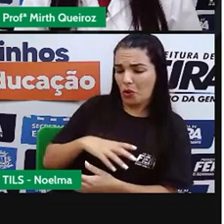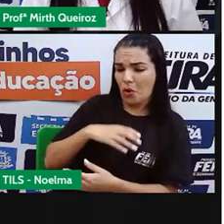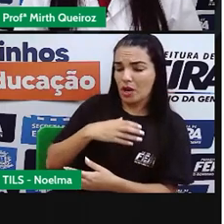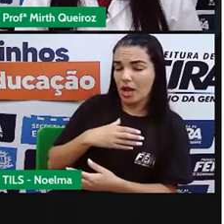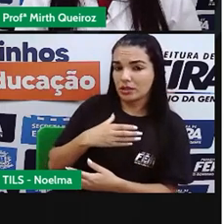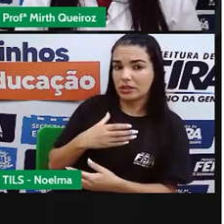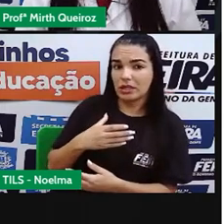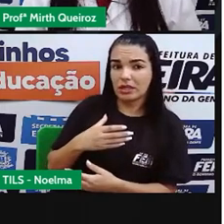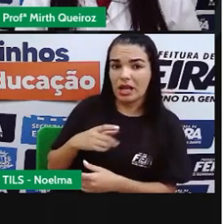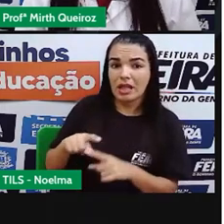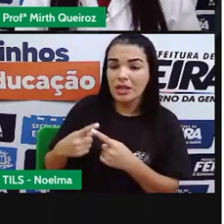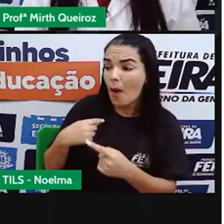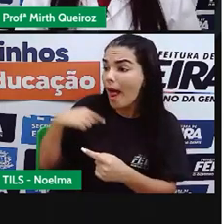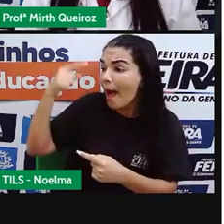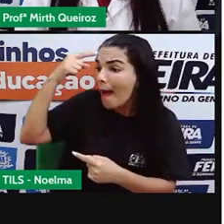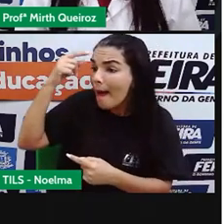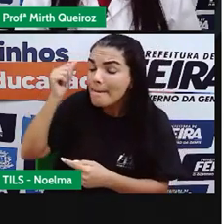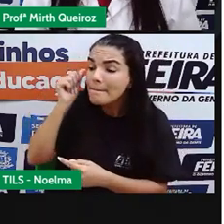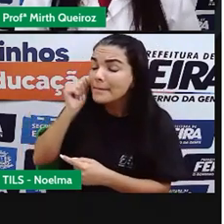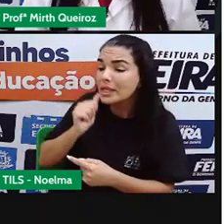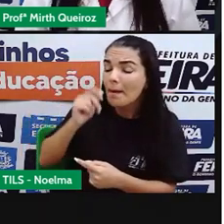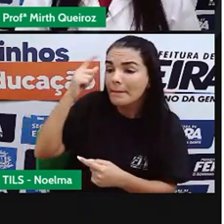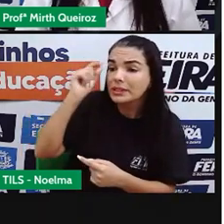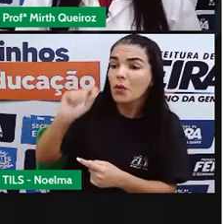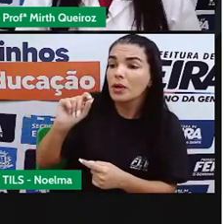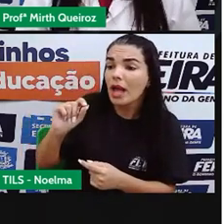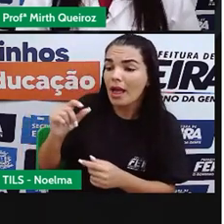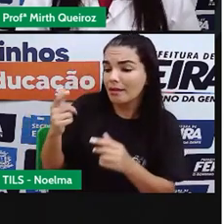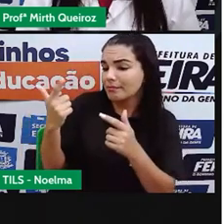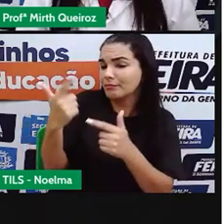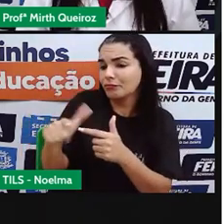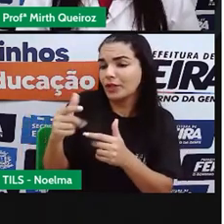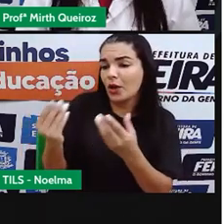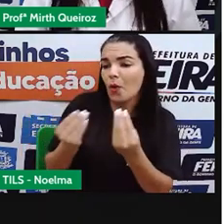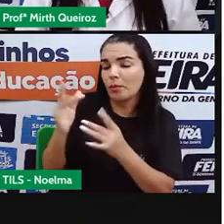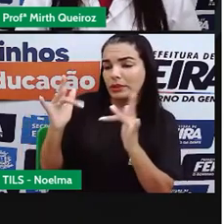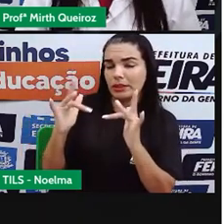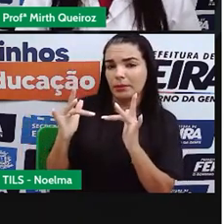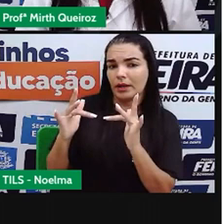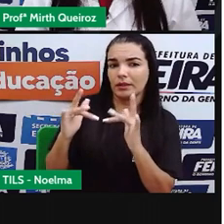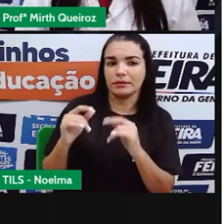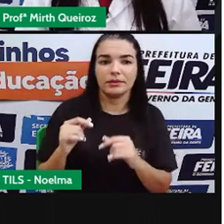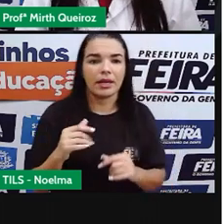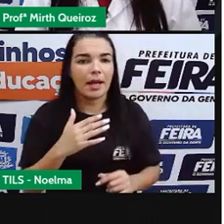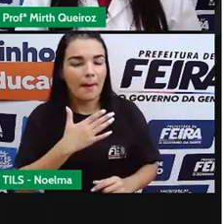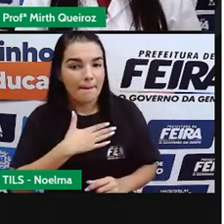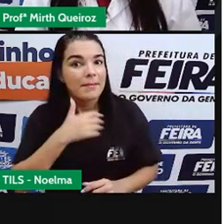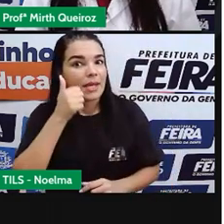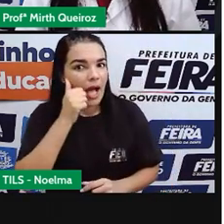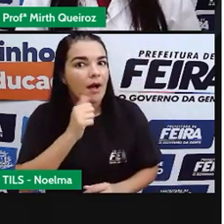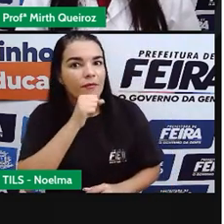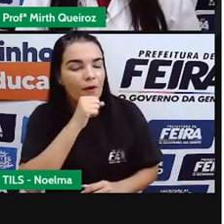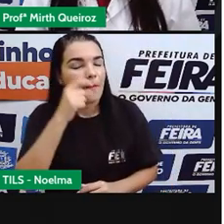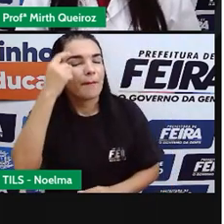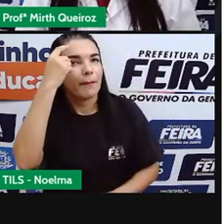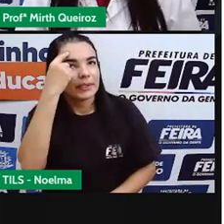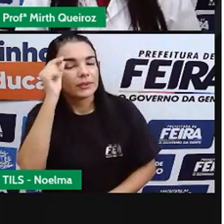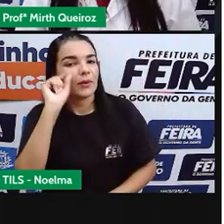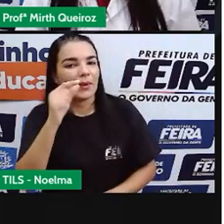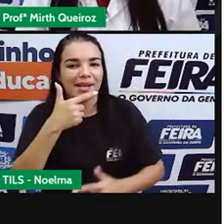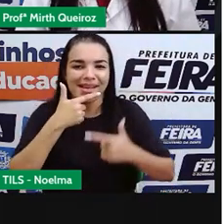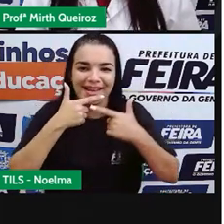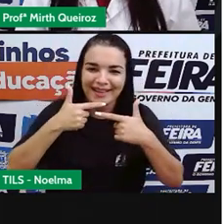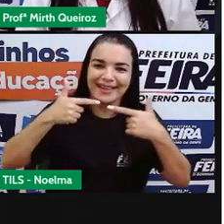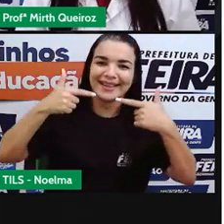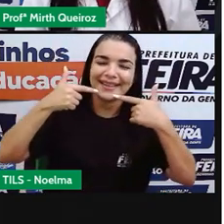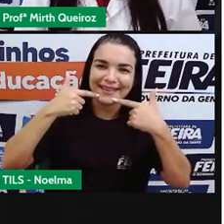Assim, ela vai achar que não sirvo para ser seu namorado. Minha avó deve ter sorrido por sobre